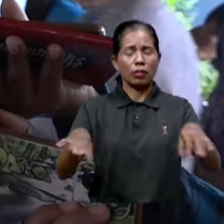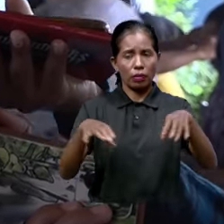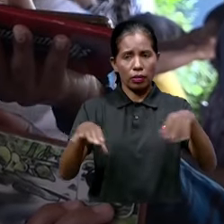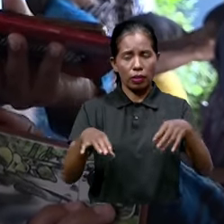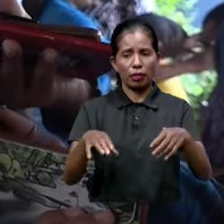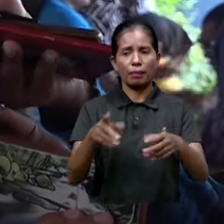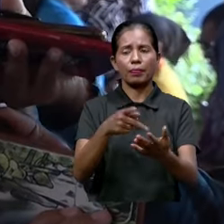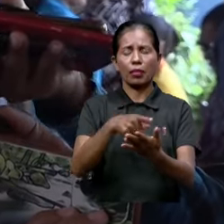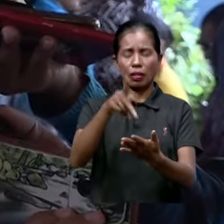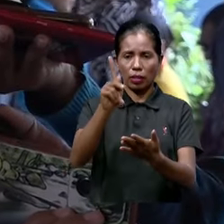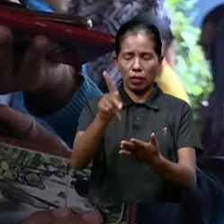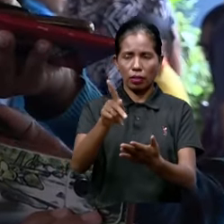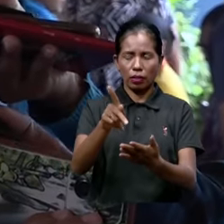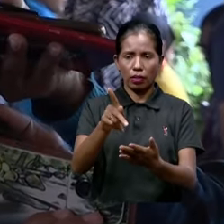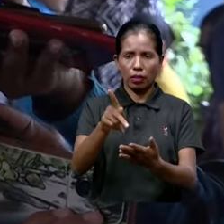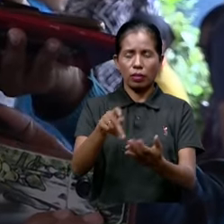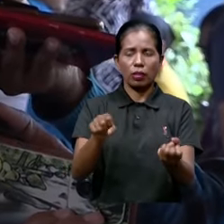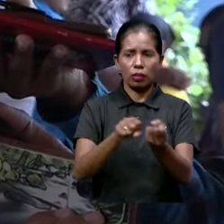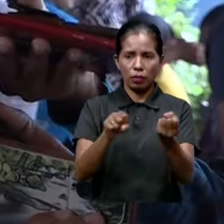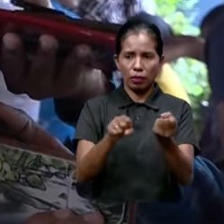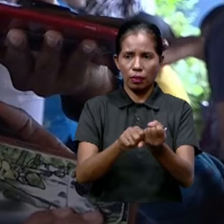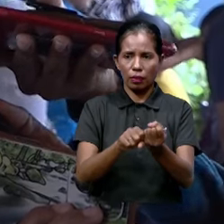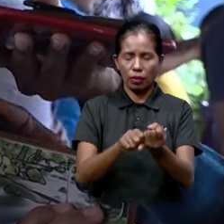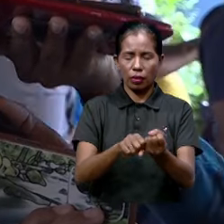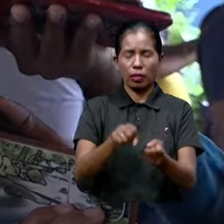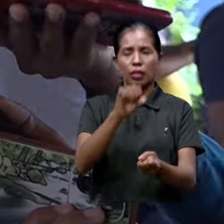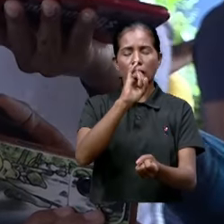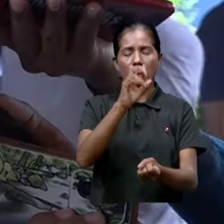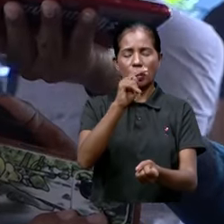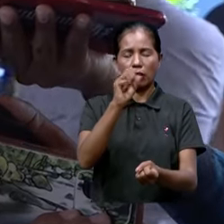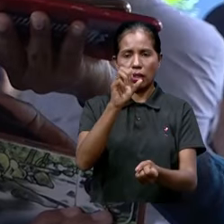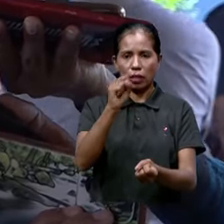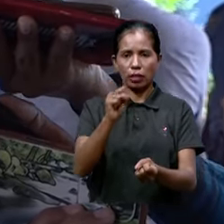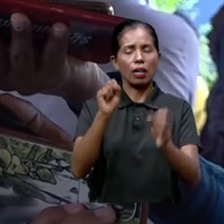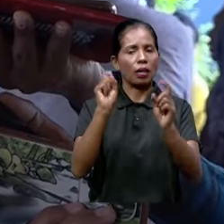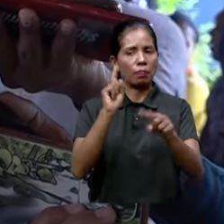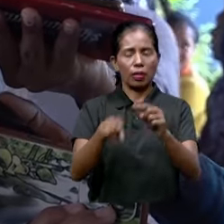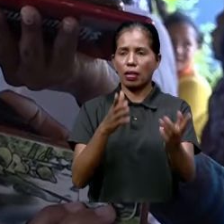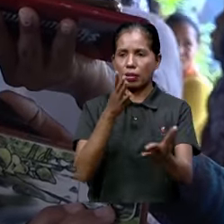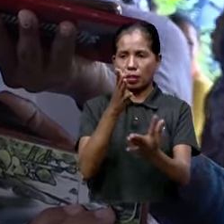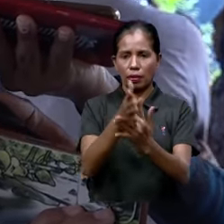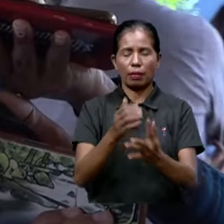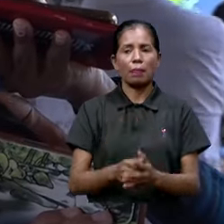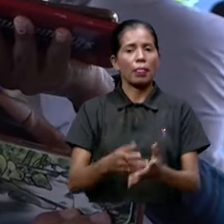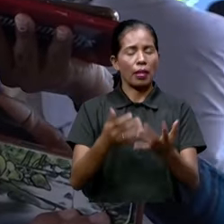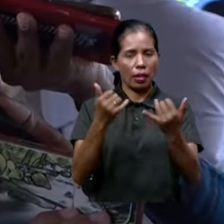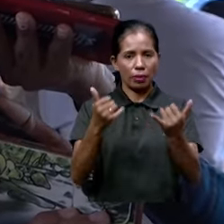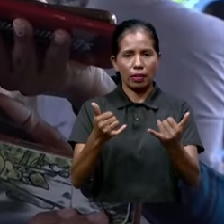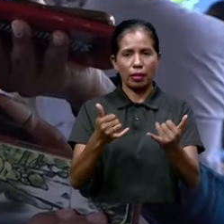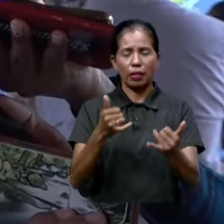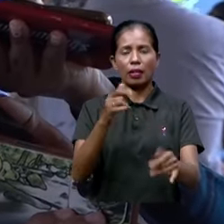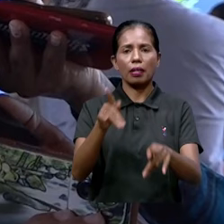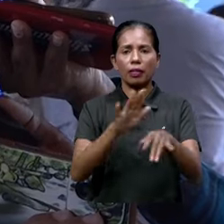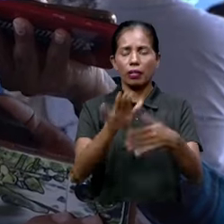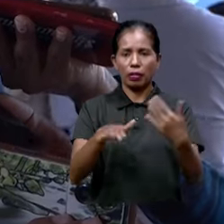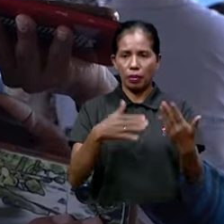selo ona kontribu siguran sosial la bela asesu. Ne kan la justu. Agora, na iulun sir regalias